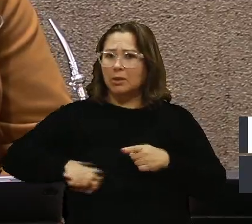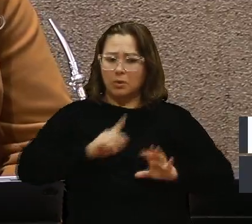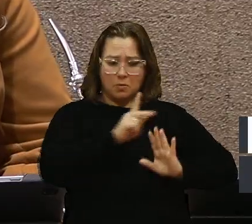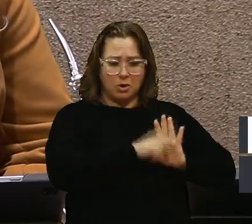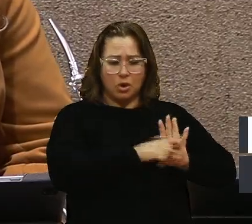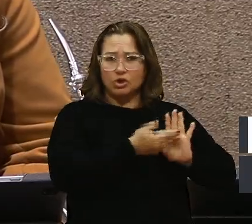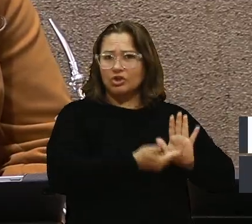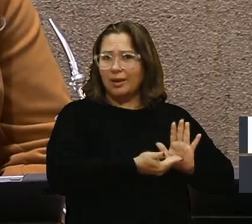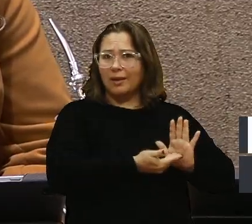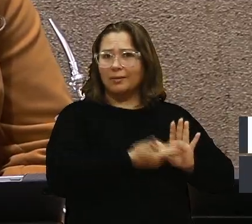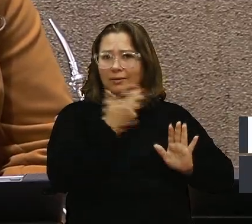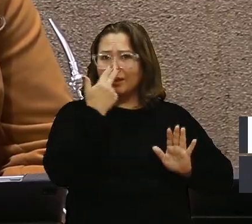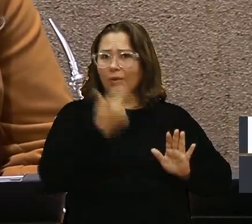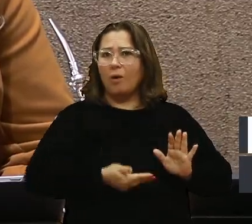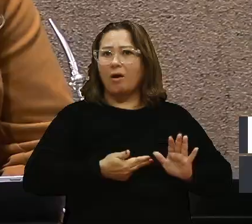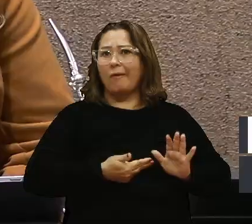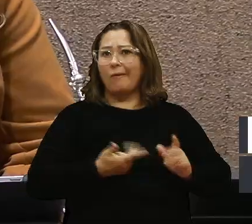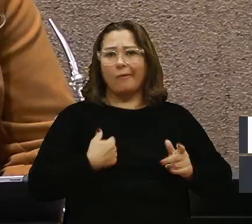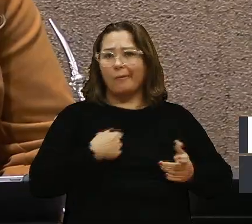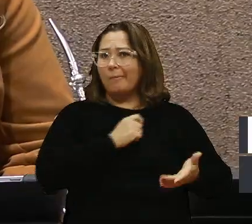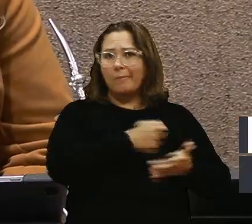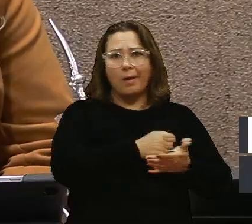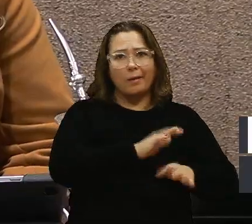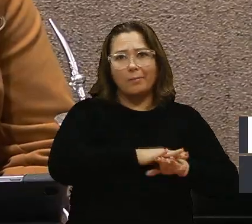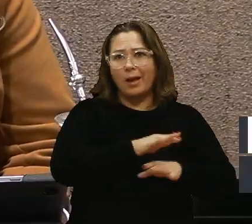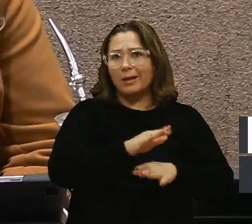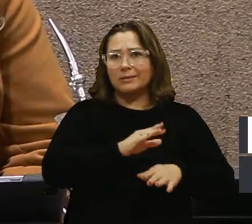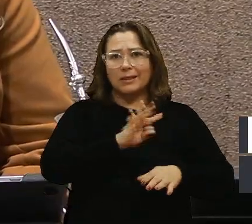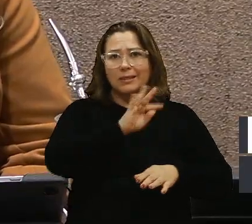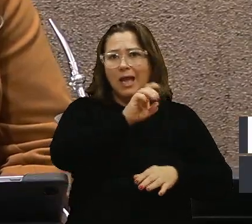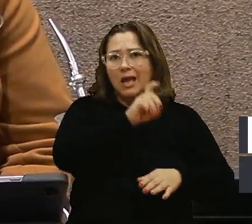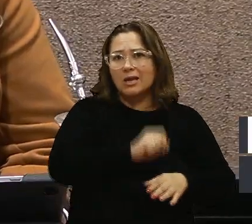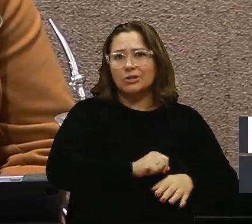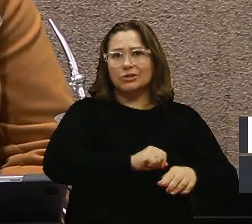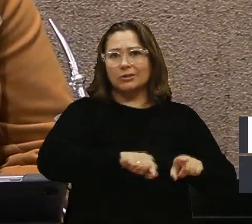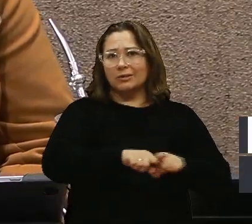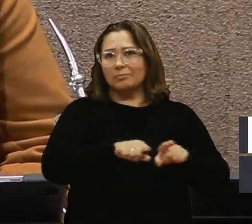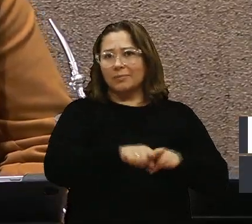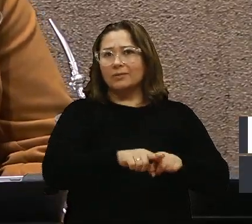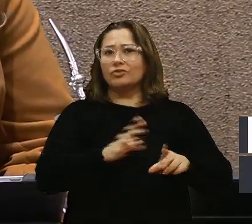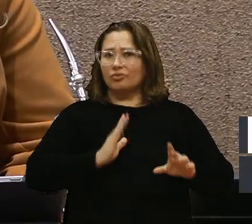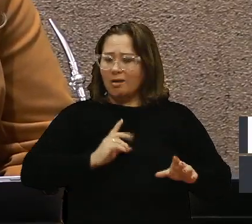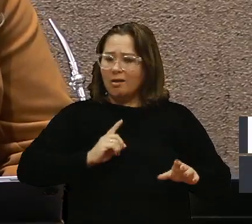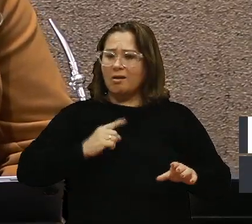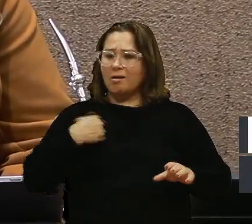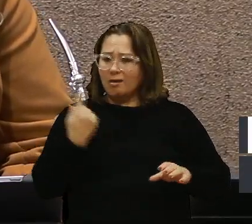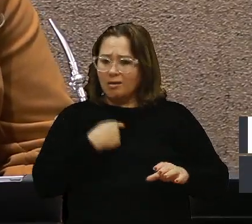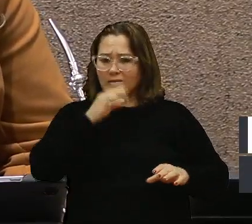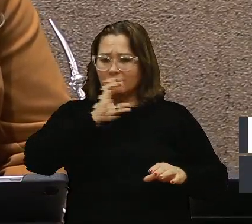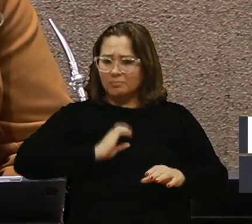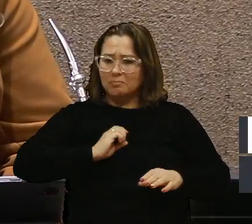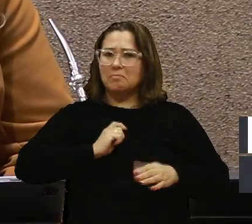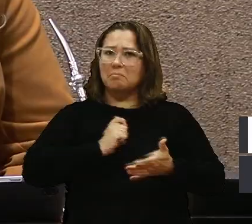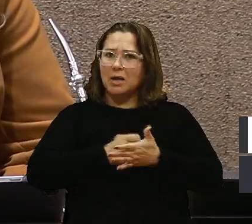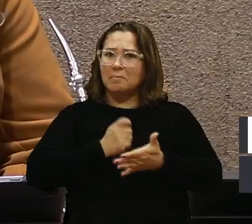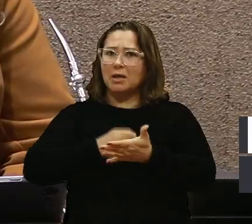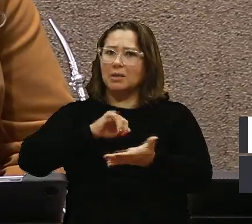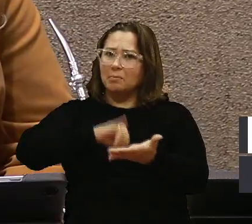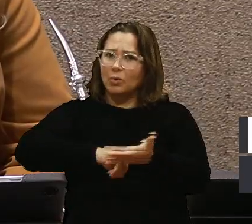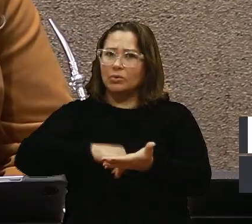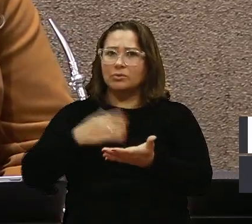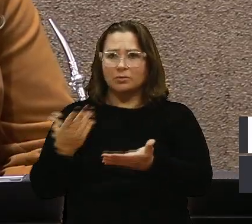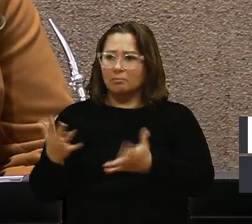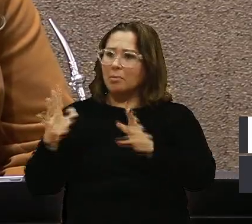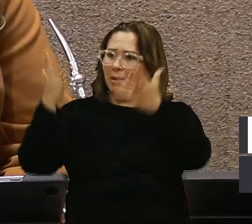que desonera um pouco o cidadão diante de tantos impostos que paga. Eu acho que o senhor está de parabéns por não ter sido